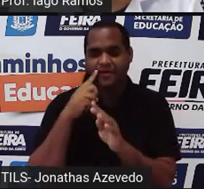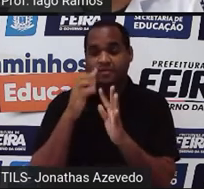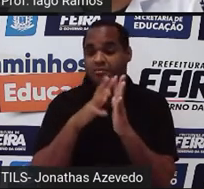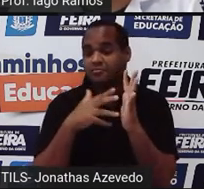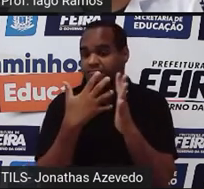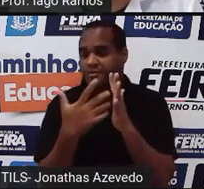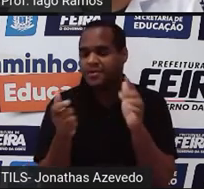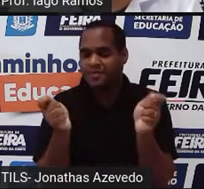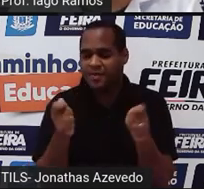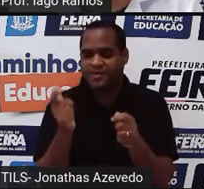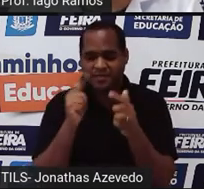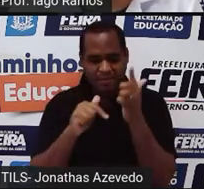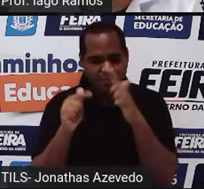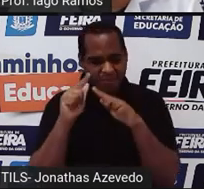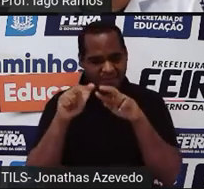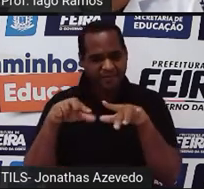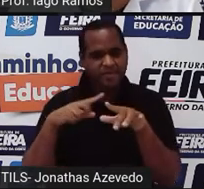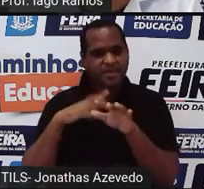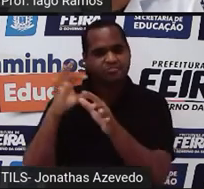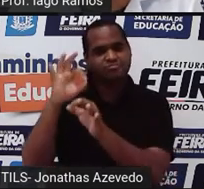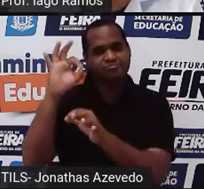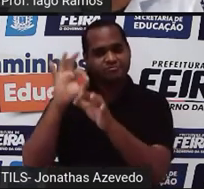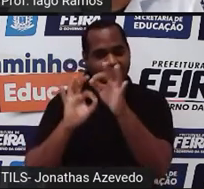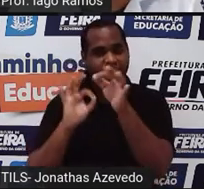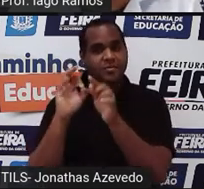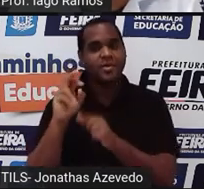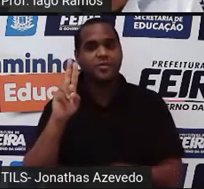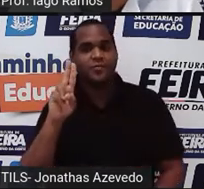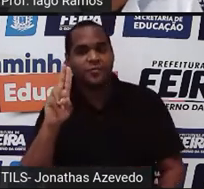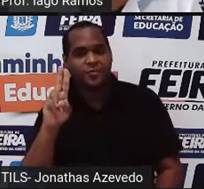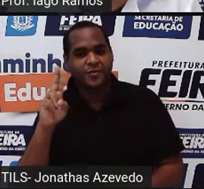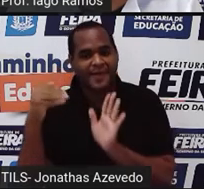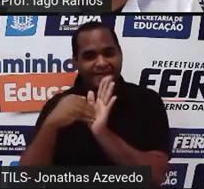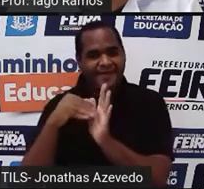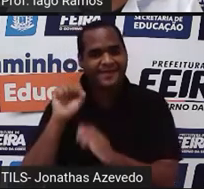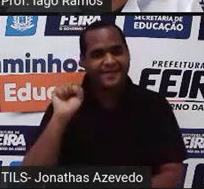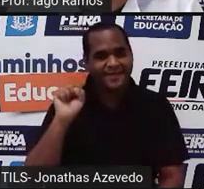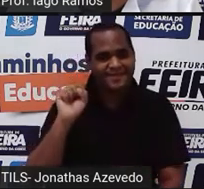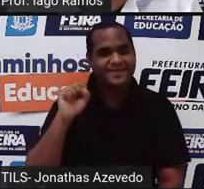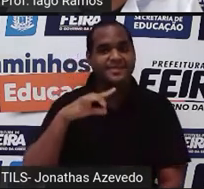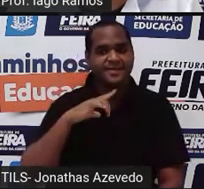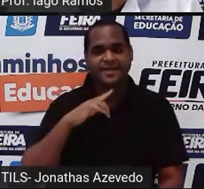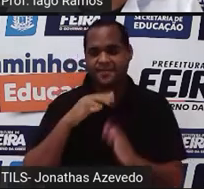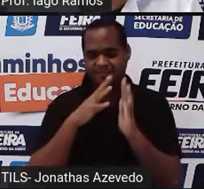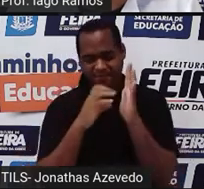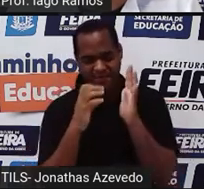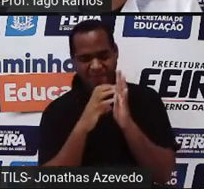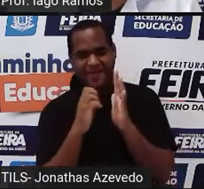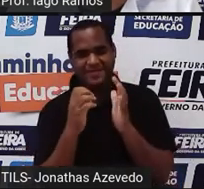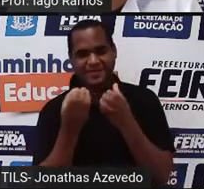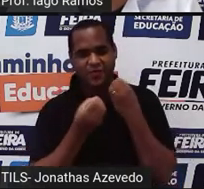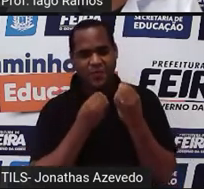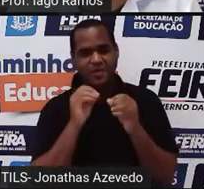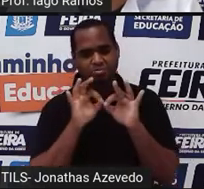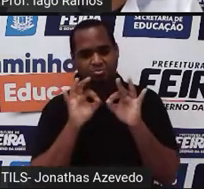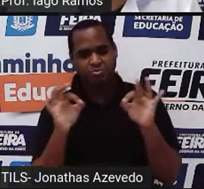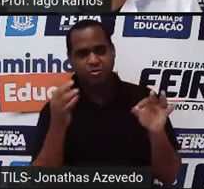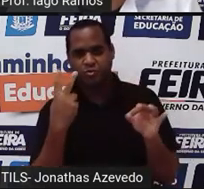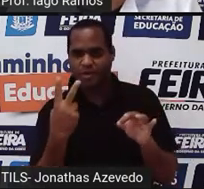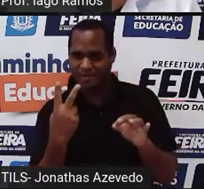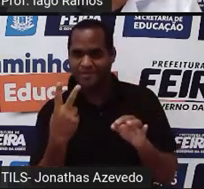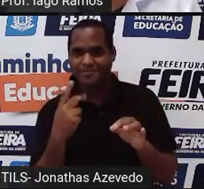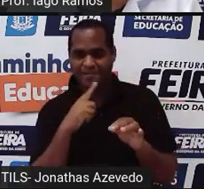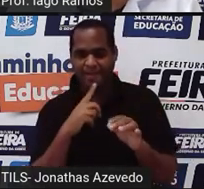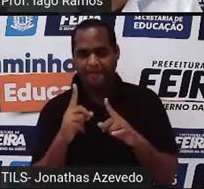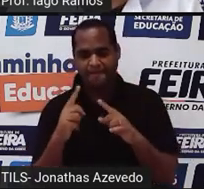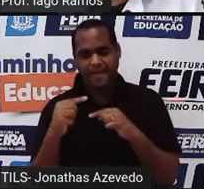gente conseguir calcular as distâncias, ó. De U até o S, que é o espelho, dá ali uma distância de 2